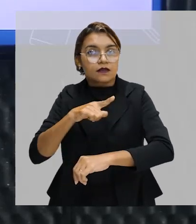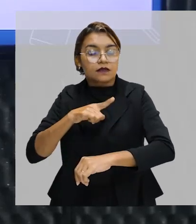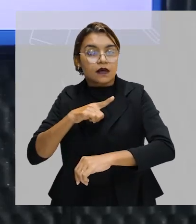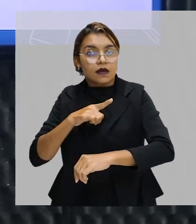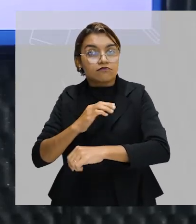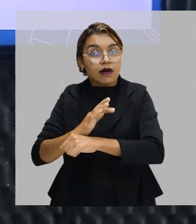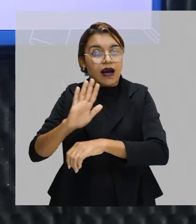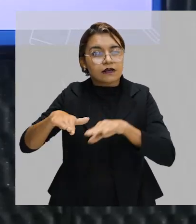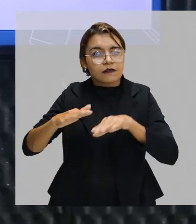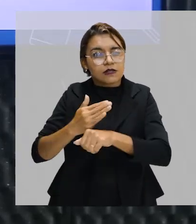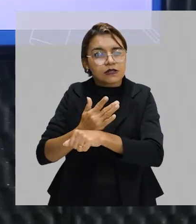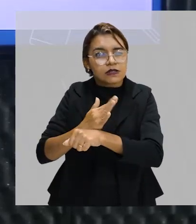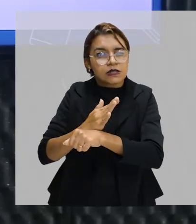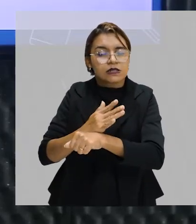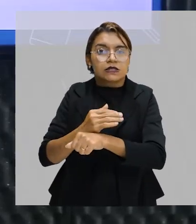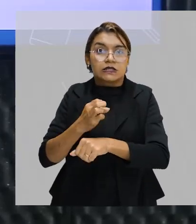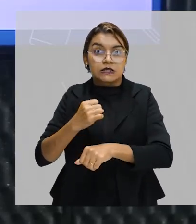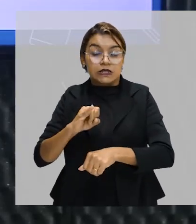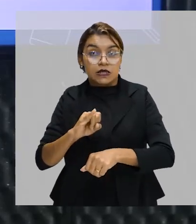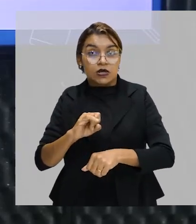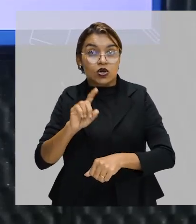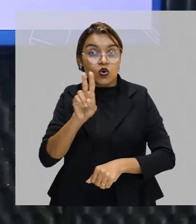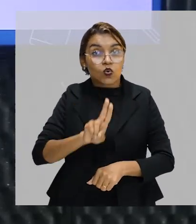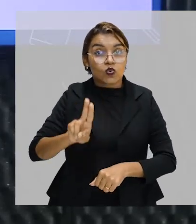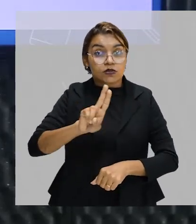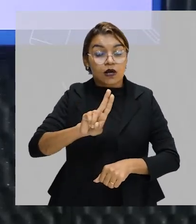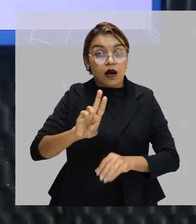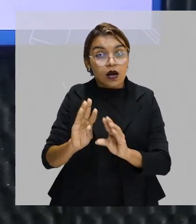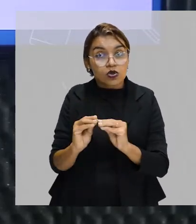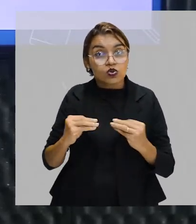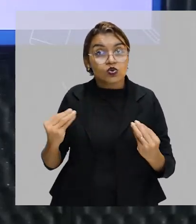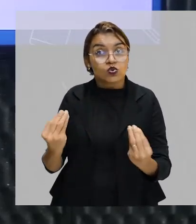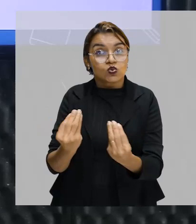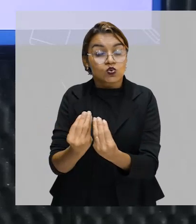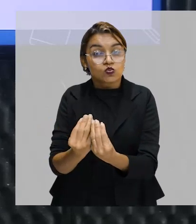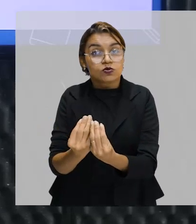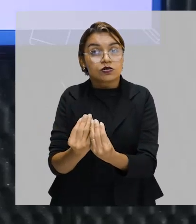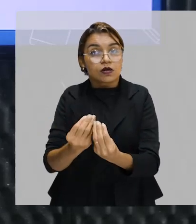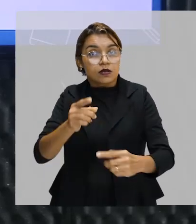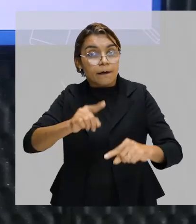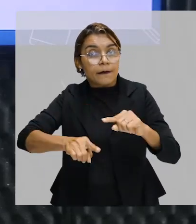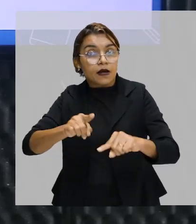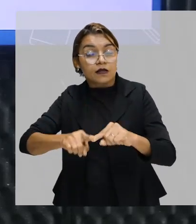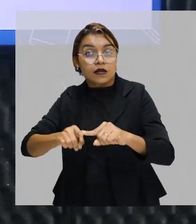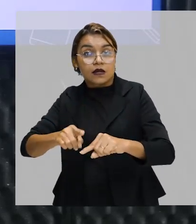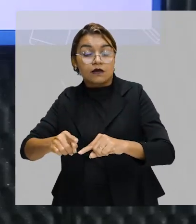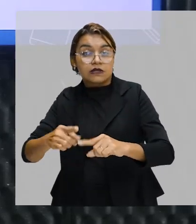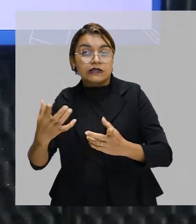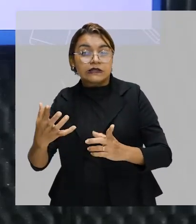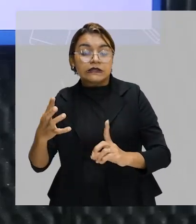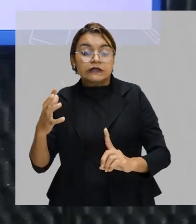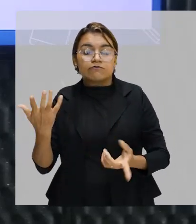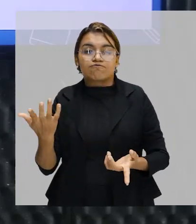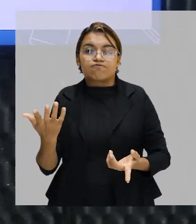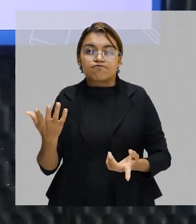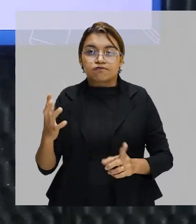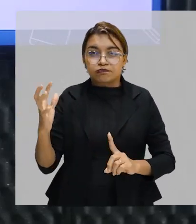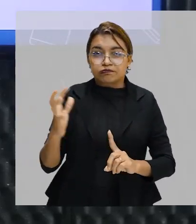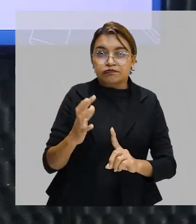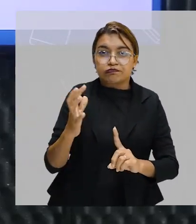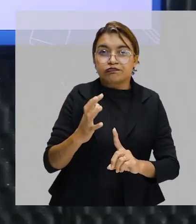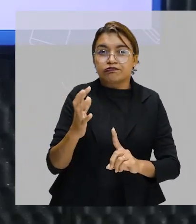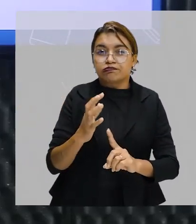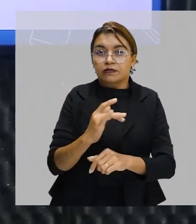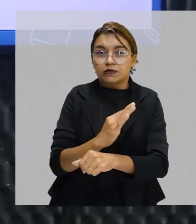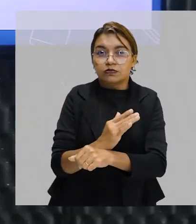acidez. Se colocarmos uma substância que vai intensificar essa acidez, nós vamos ter um problema. E se tivermos um produto que